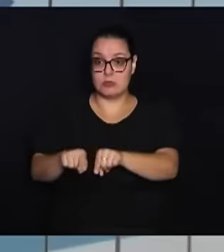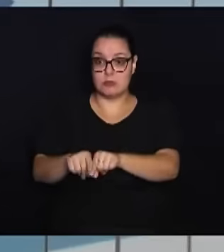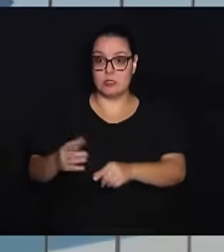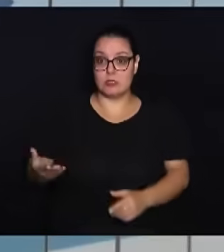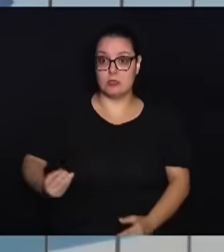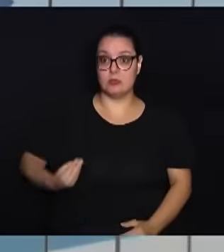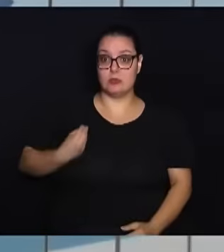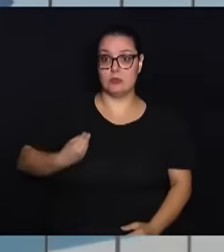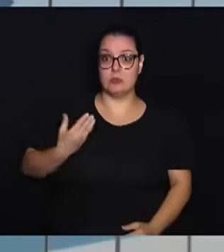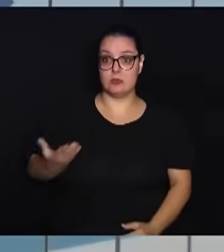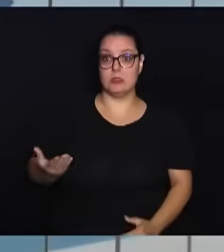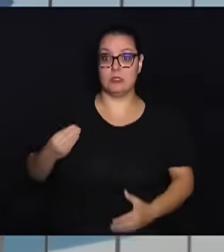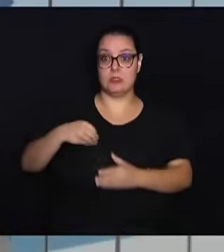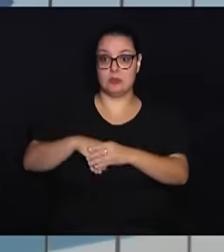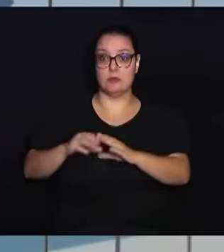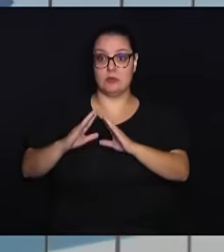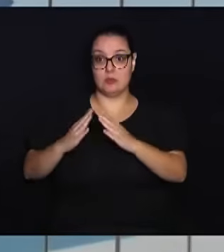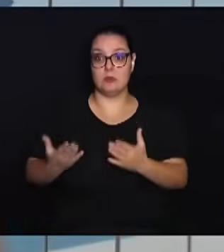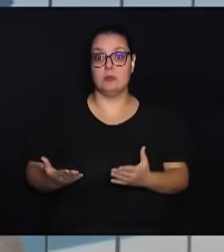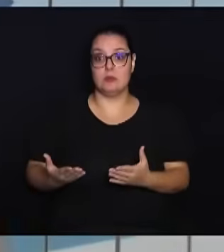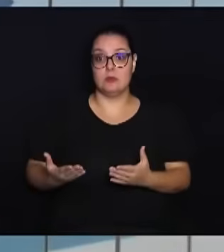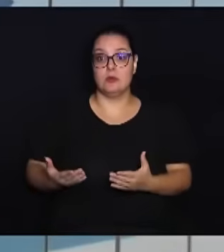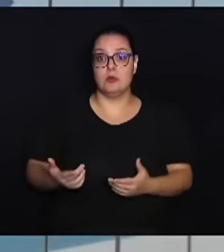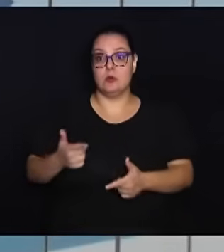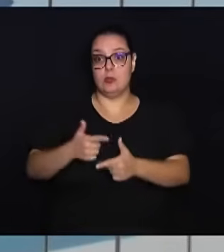vivendo dentro da minha casa o caos da